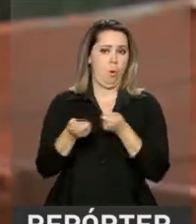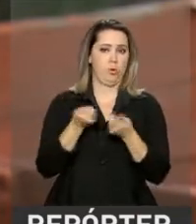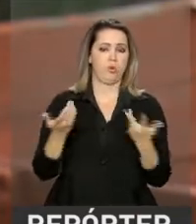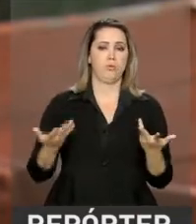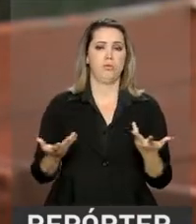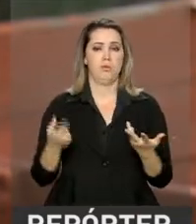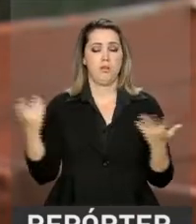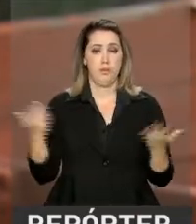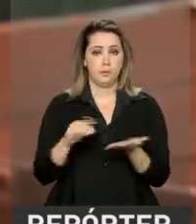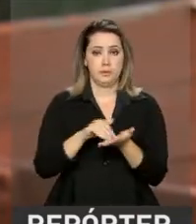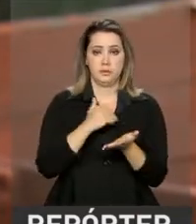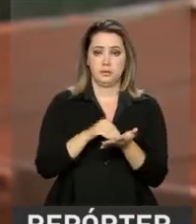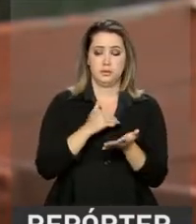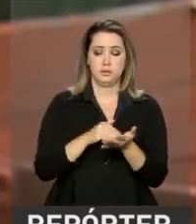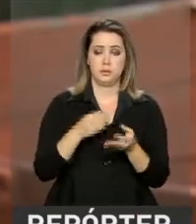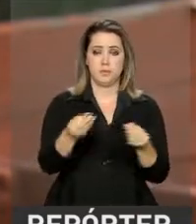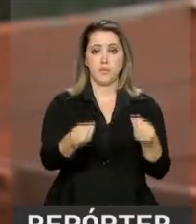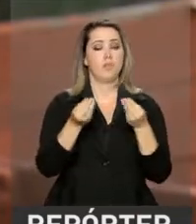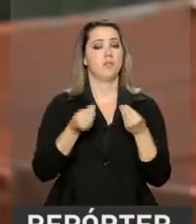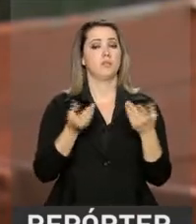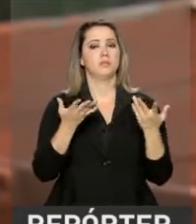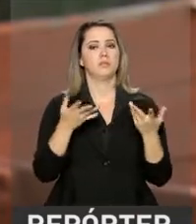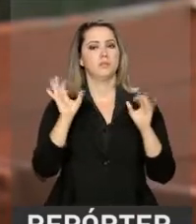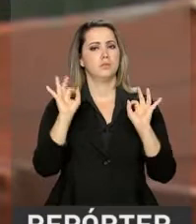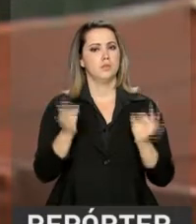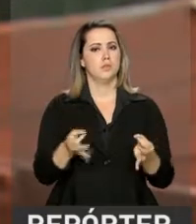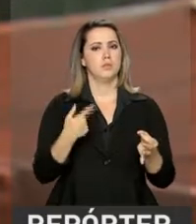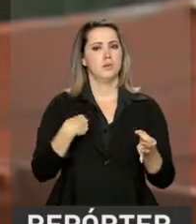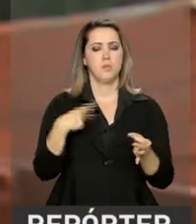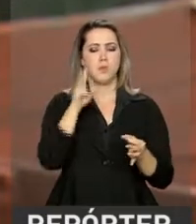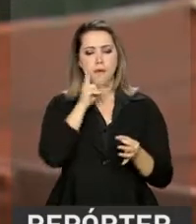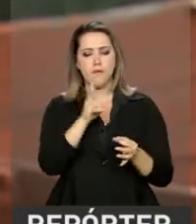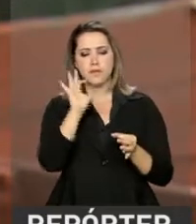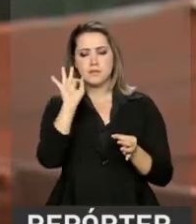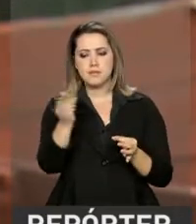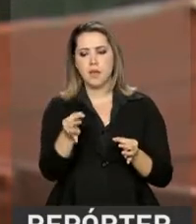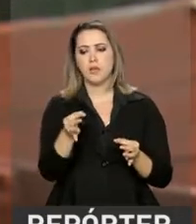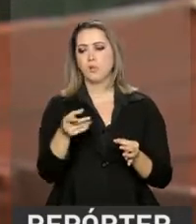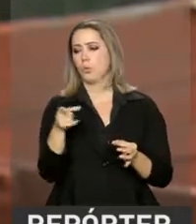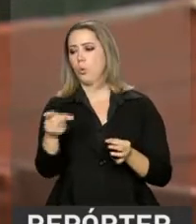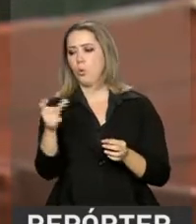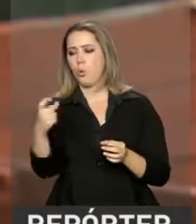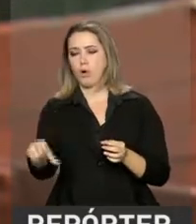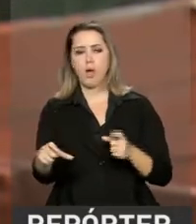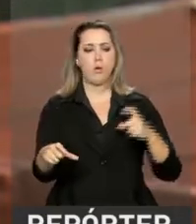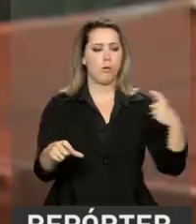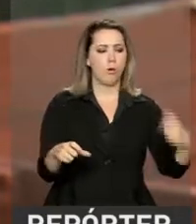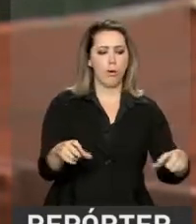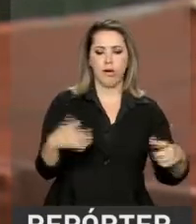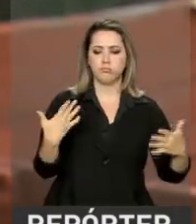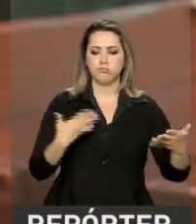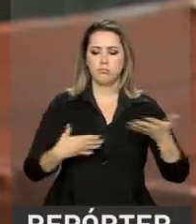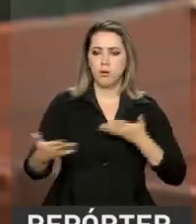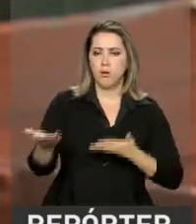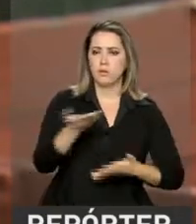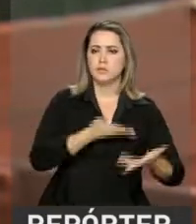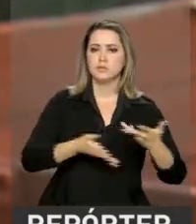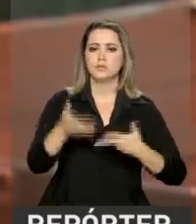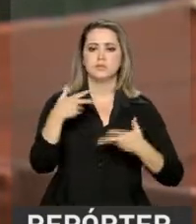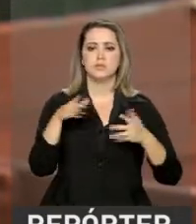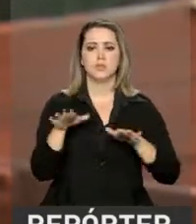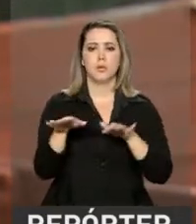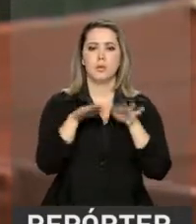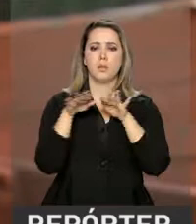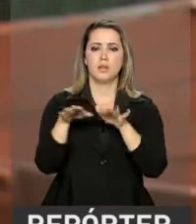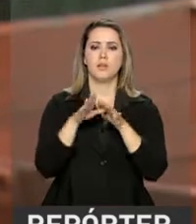cadastro ambiental rural ele vem justamente para ter esse mapeamento né do território é e um certo